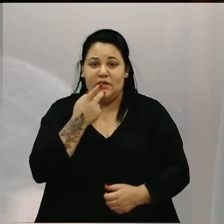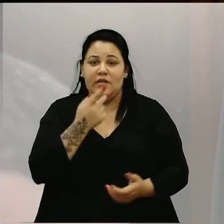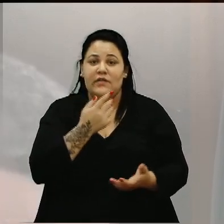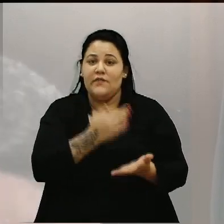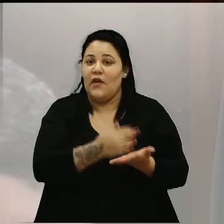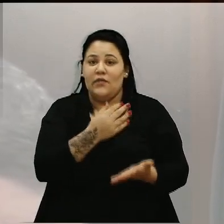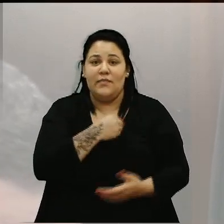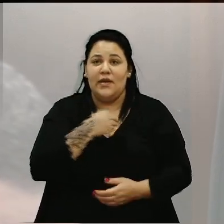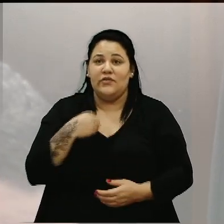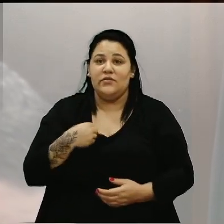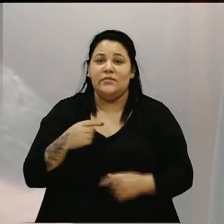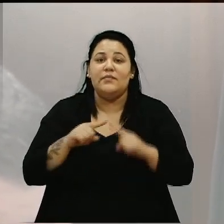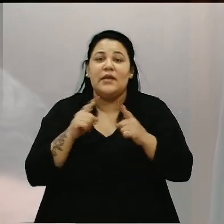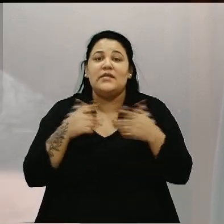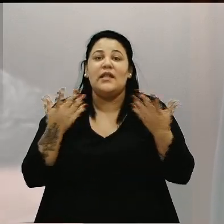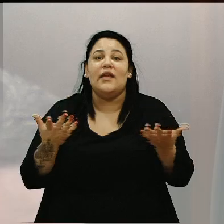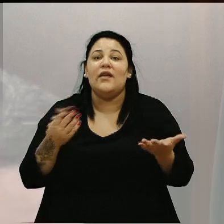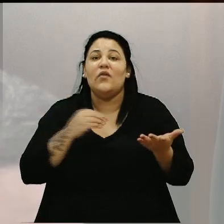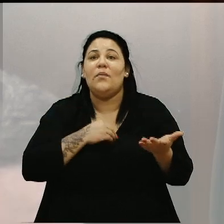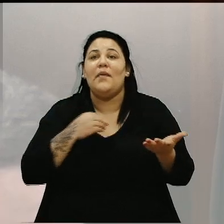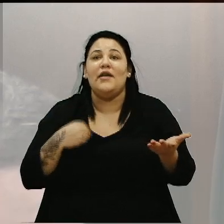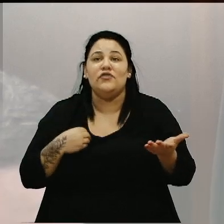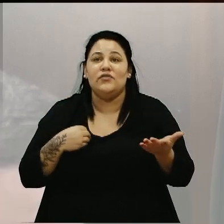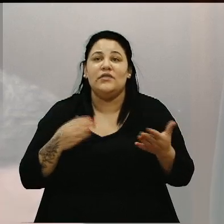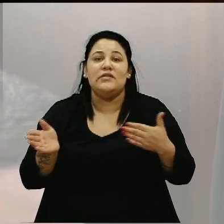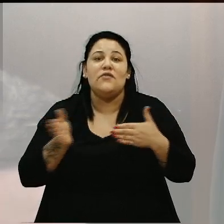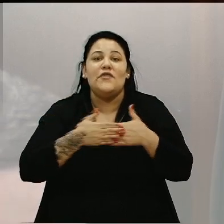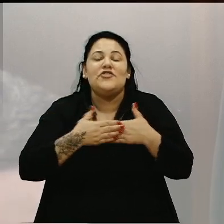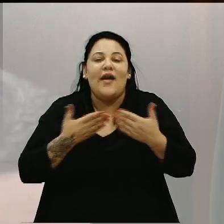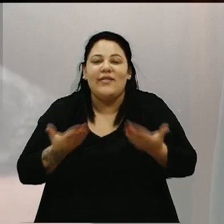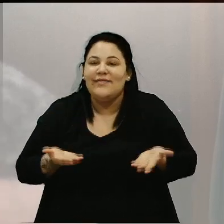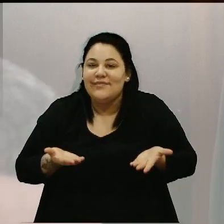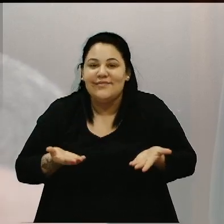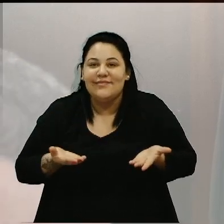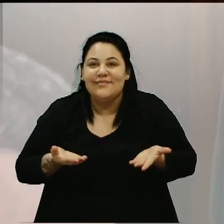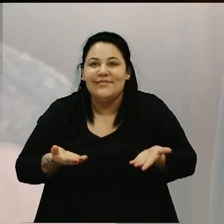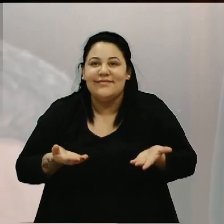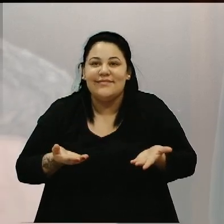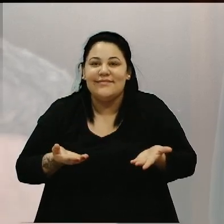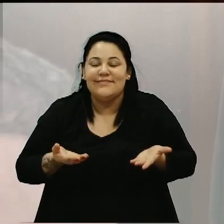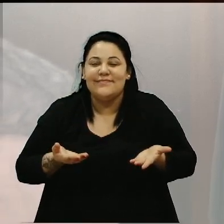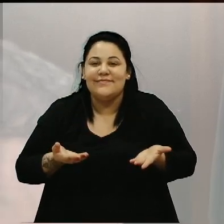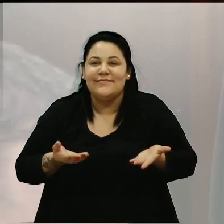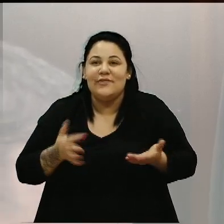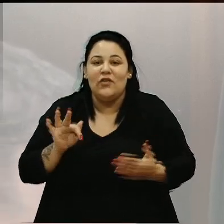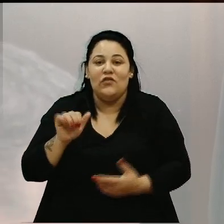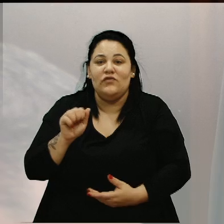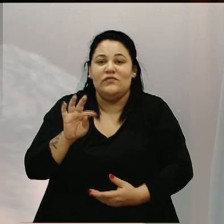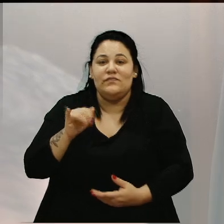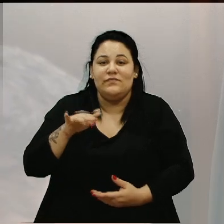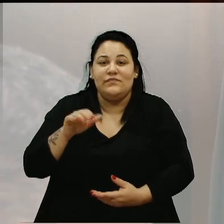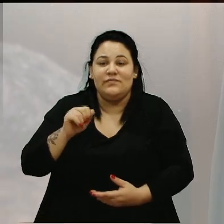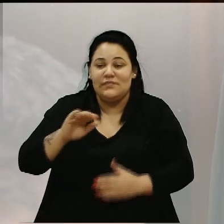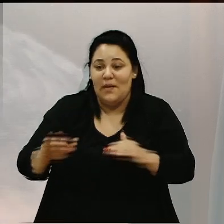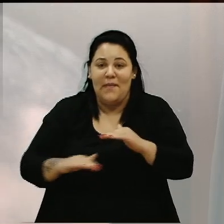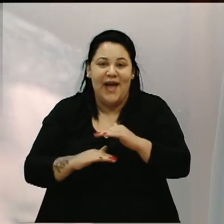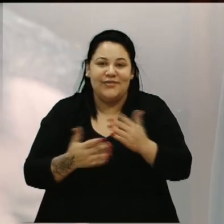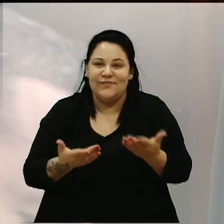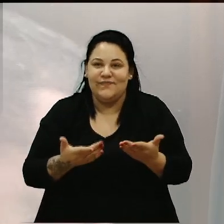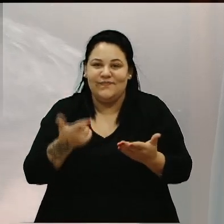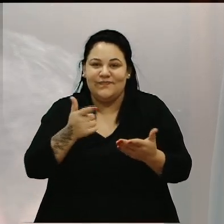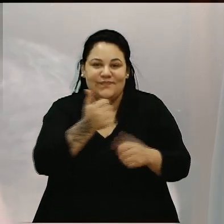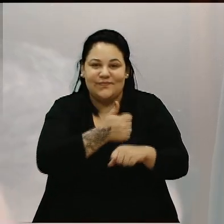daquelas UBS de lá? Ia para o Fátima Baixa? Não, para o Fátima Baixa não cabe. Não cabe nem os profissionais, como é que vão